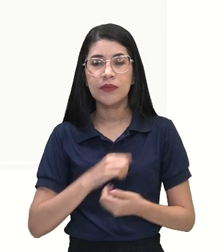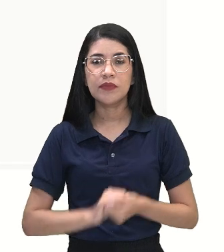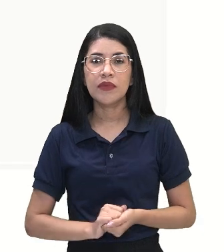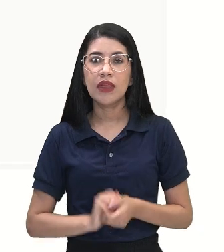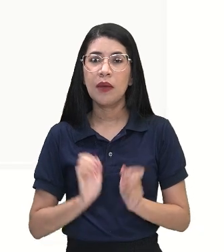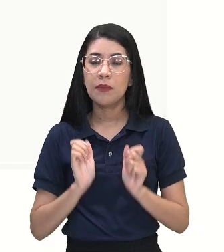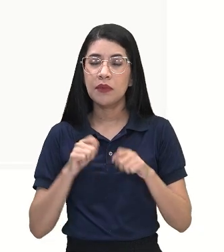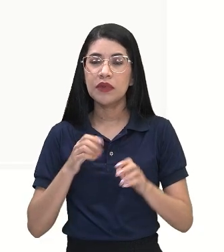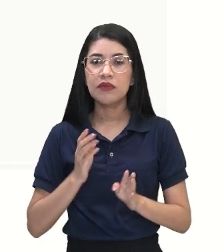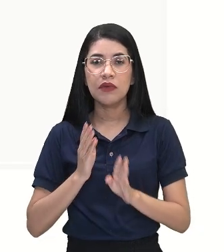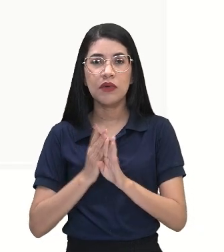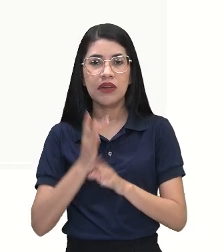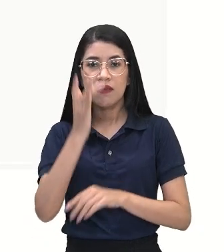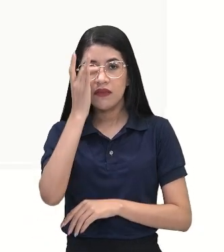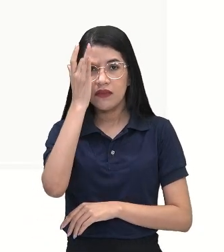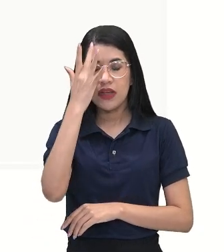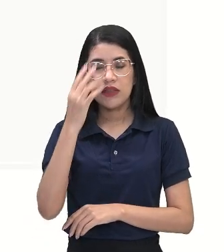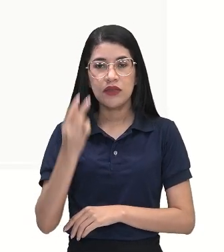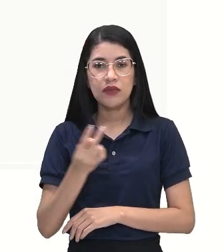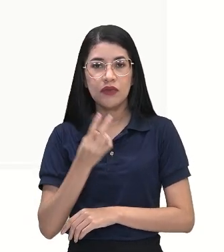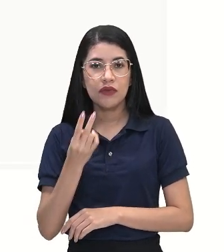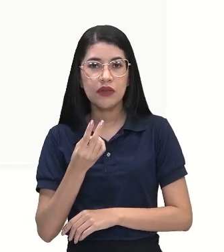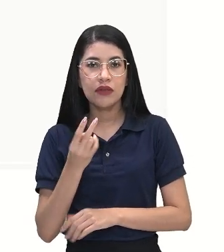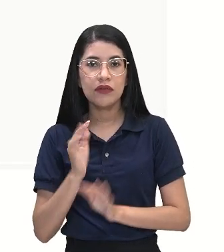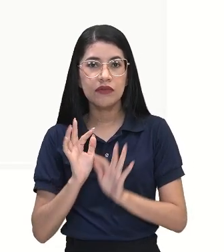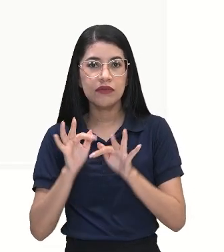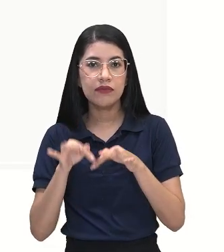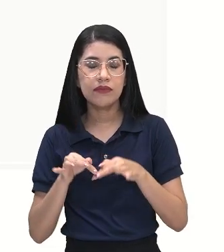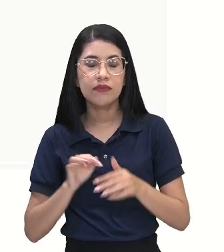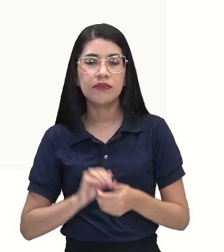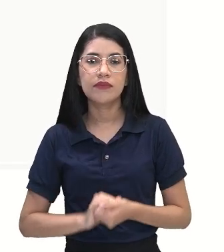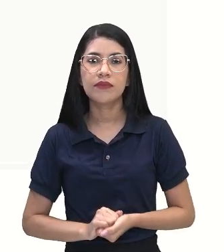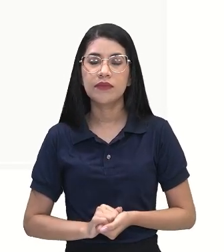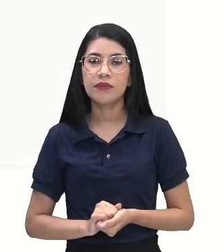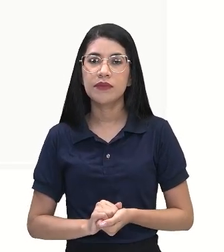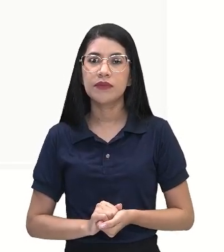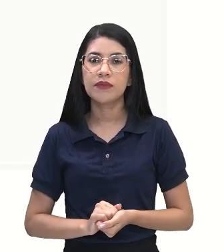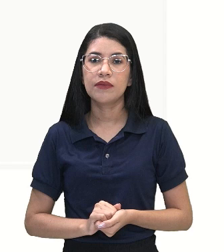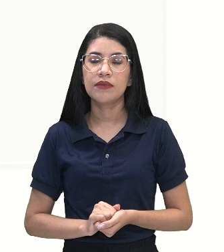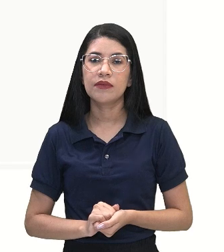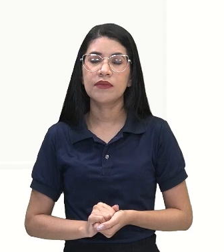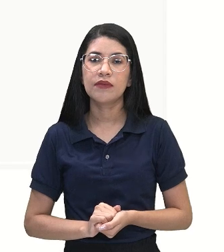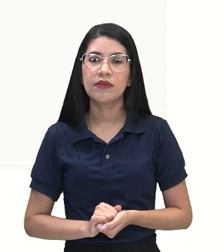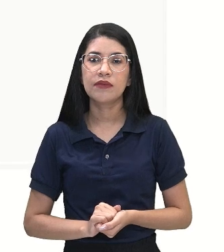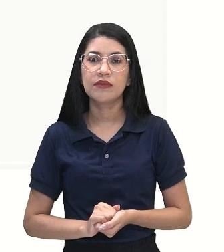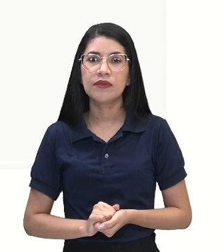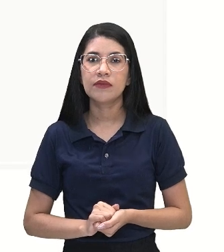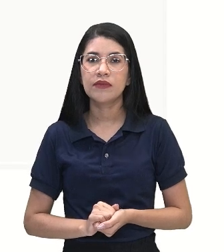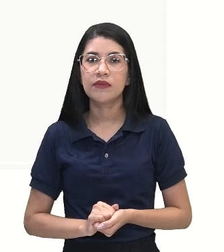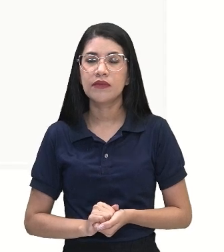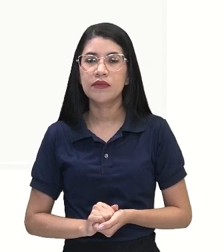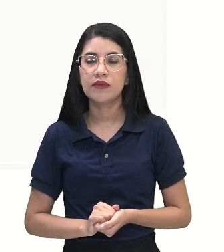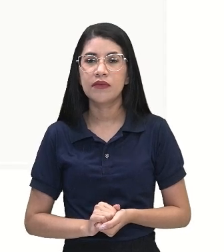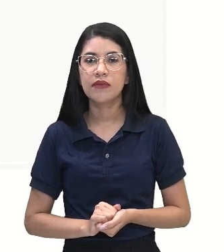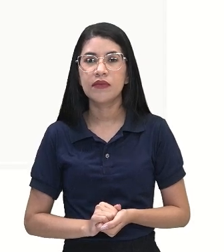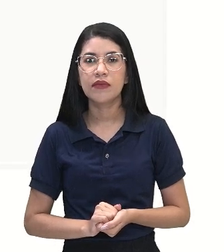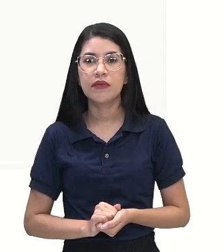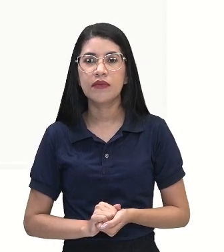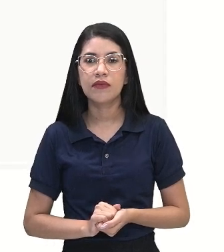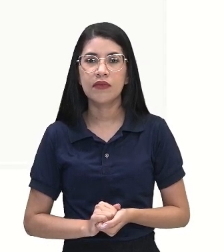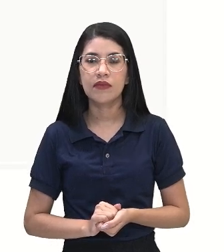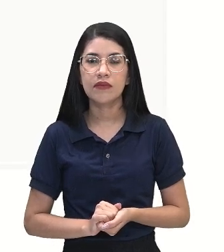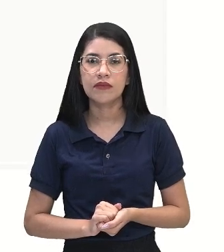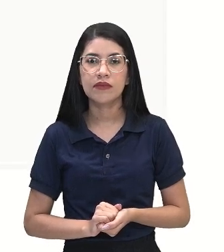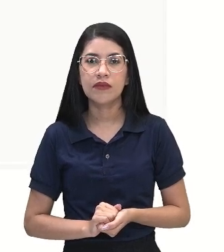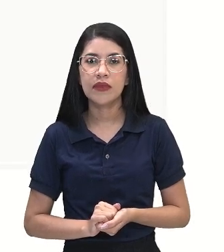chegar facilmente no valor do A20, sem precisar, novamente falando, né? Sem precisar ter que